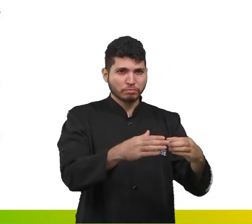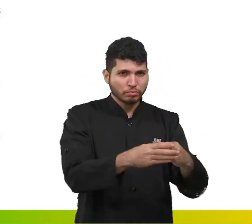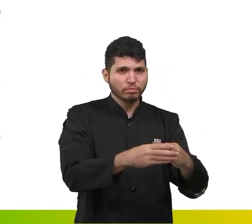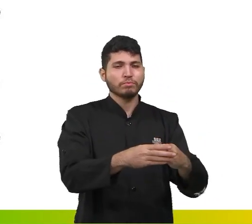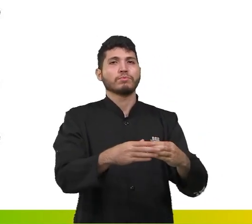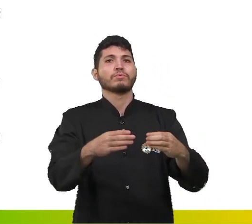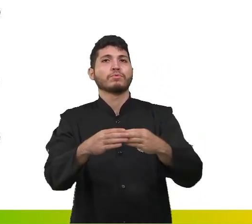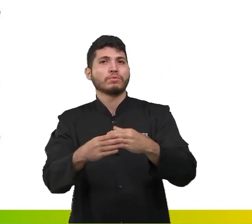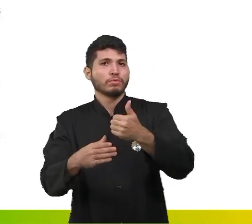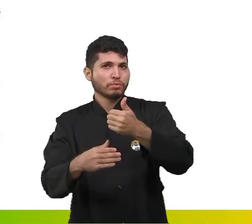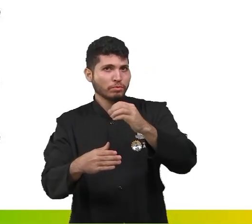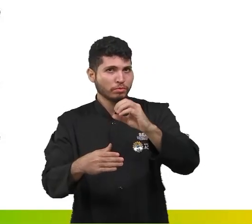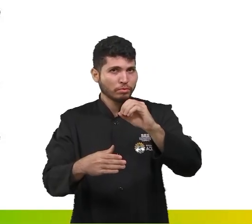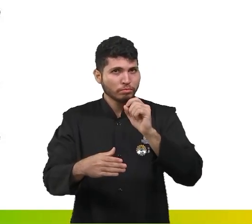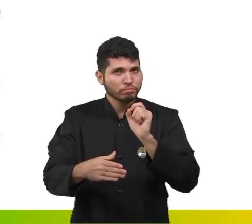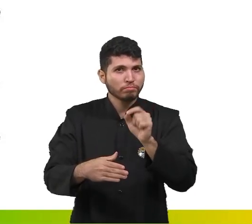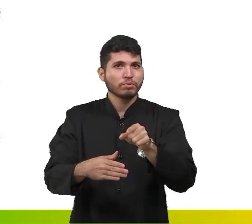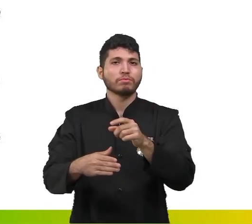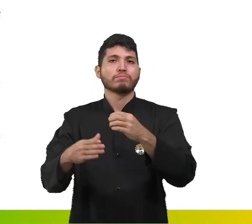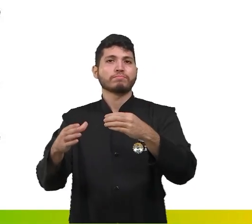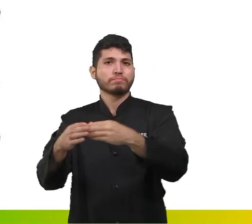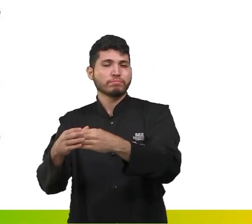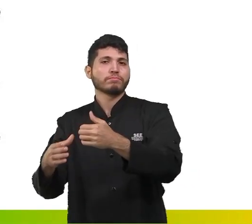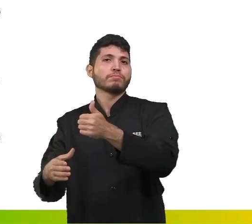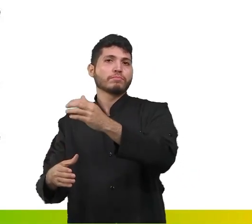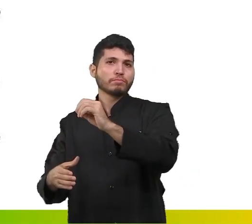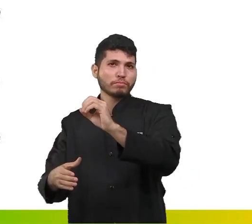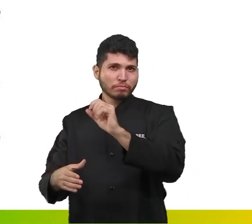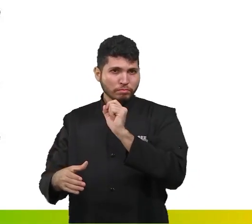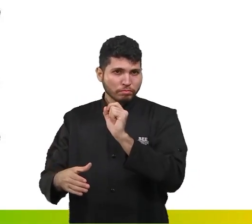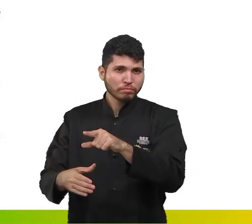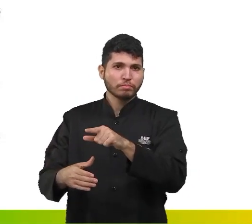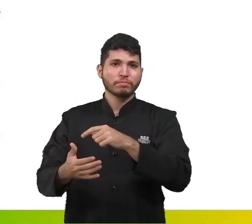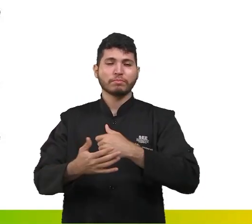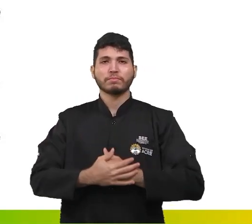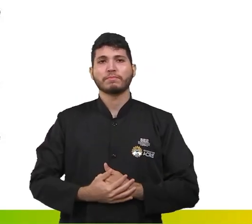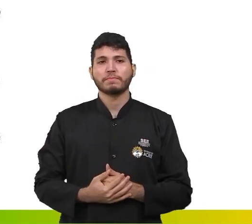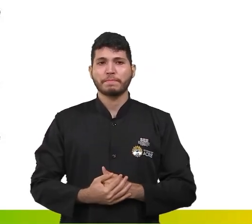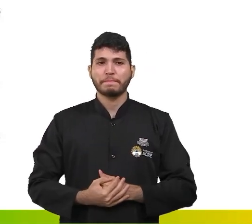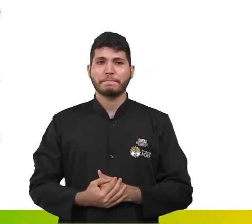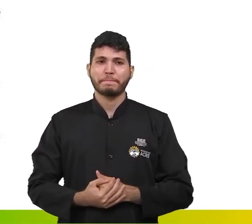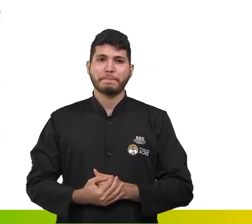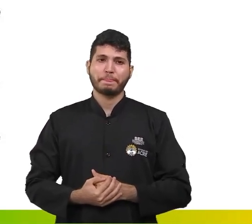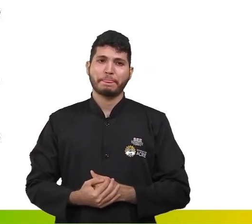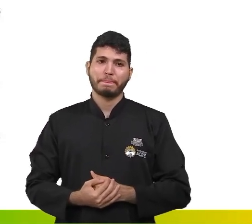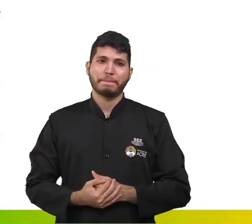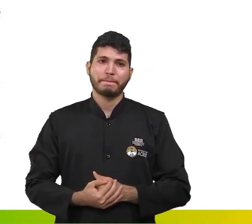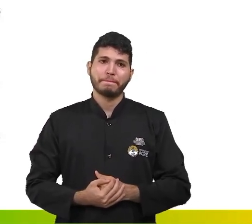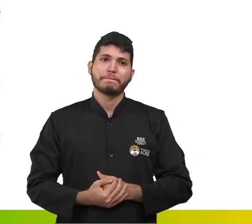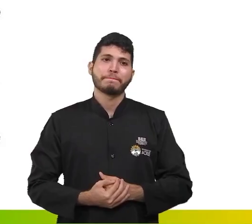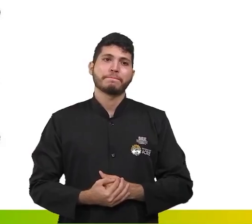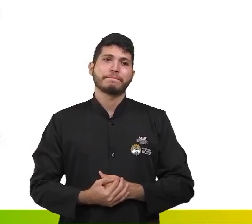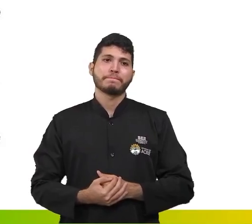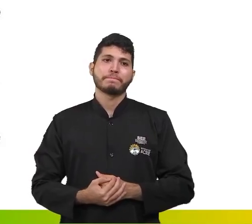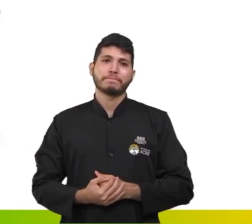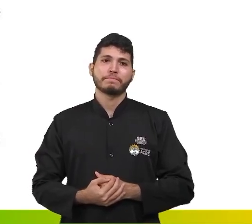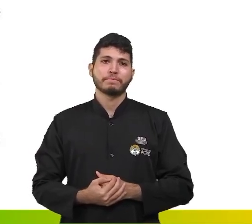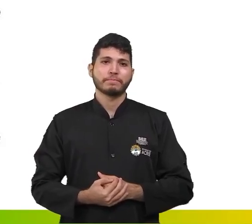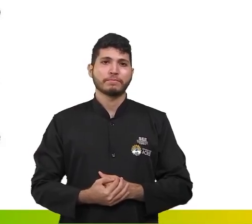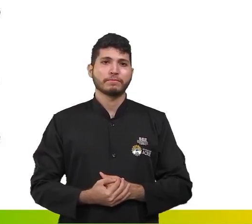de feminicídio. E mais um dado alarmante. Em segundo lugar,